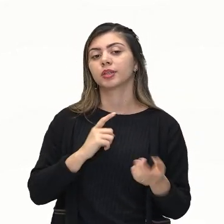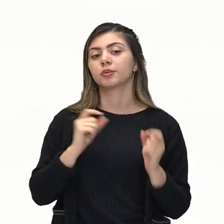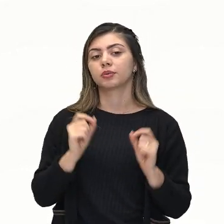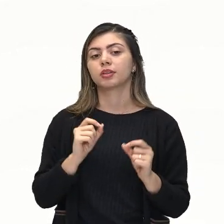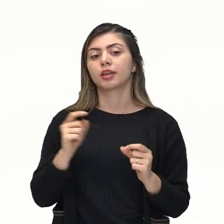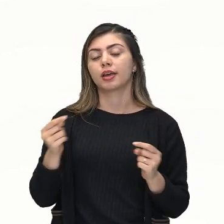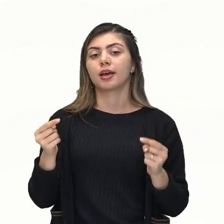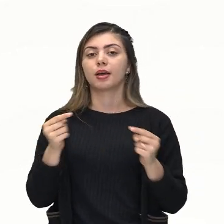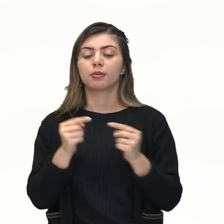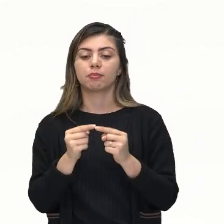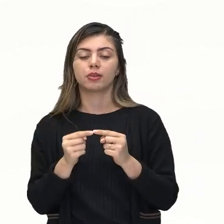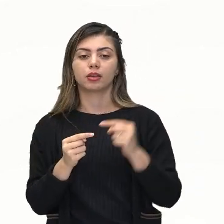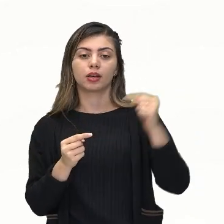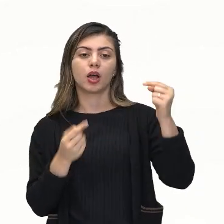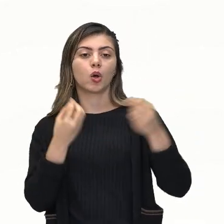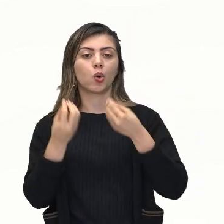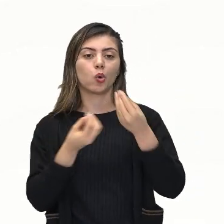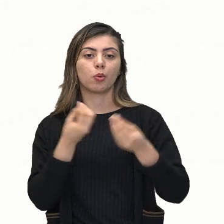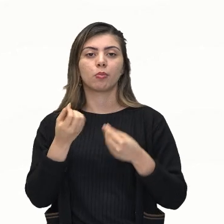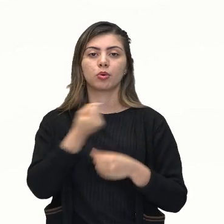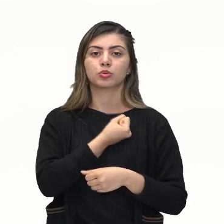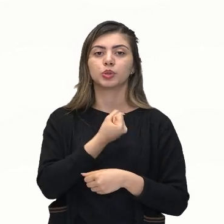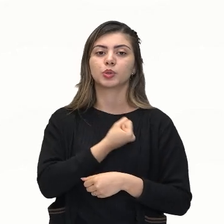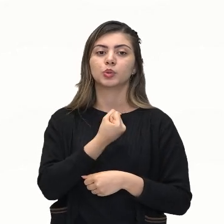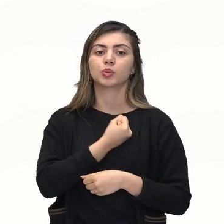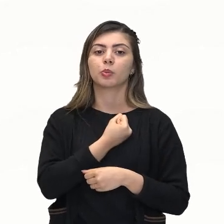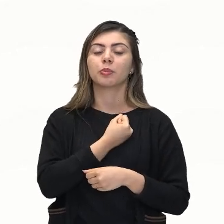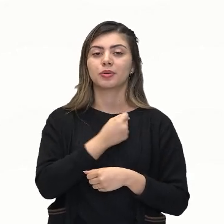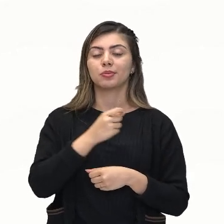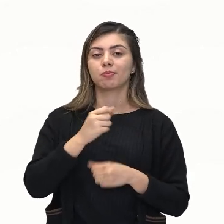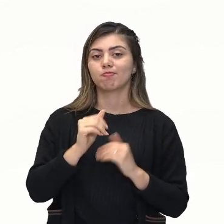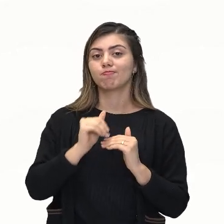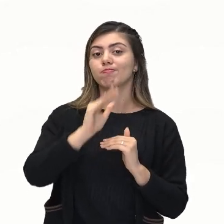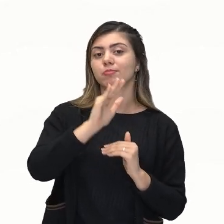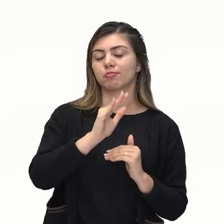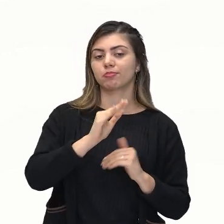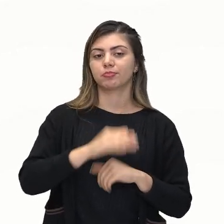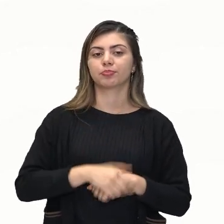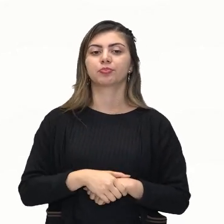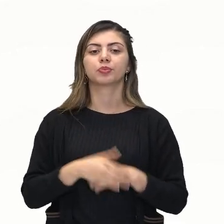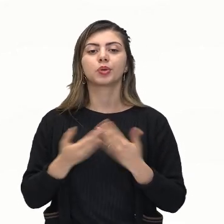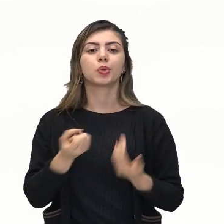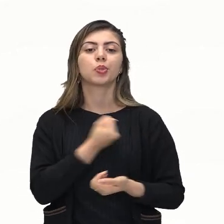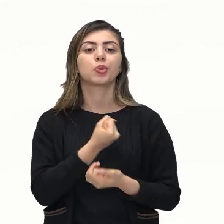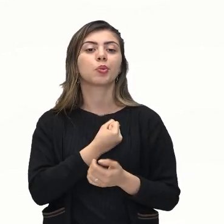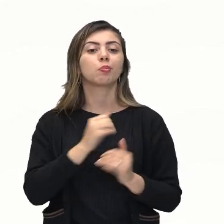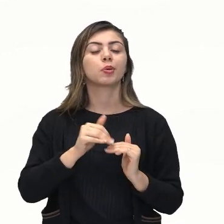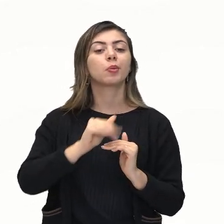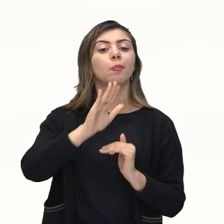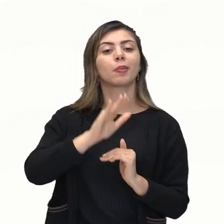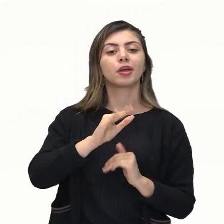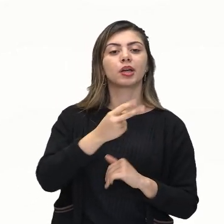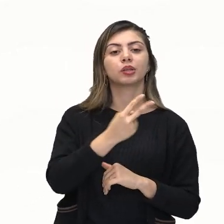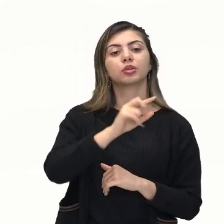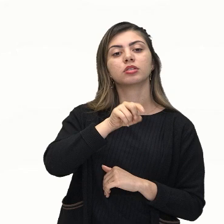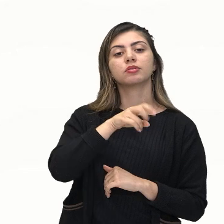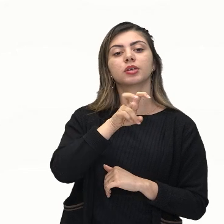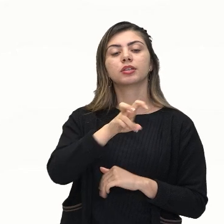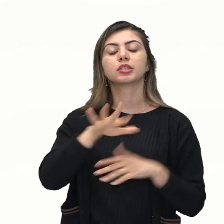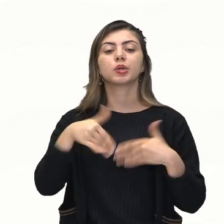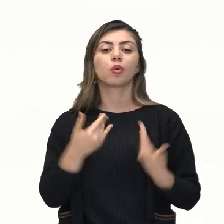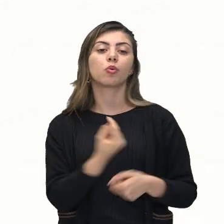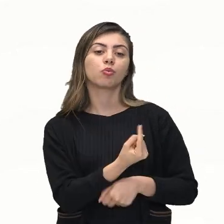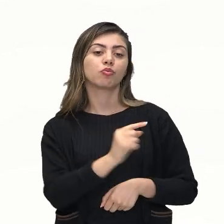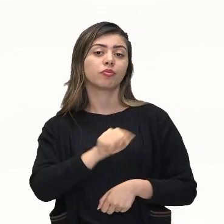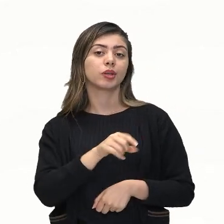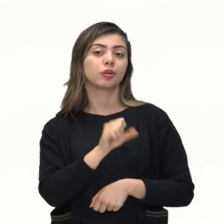da seta para um número maior. Ok? Então, quem é maior? 2,5 ou